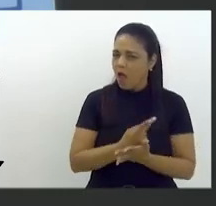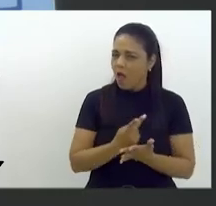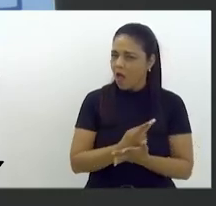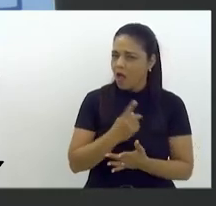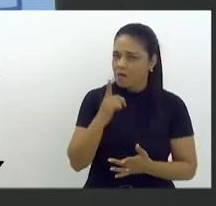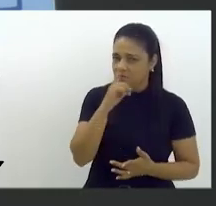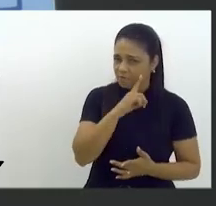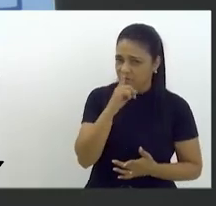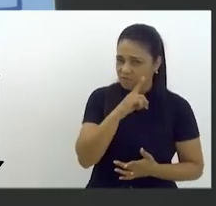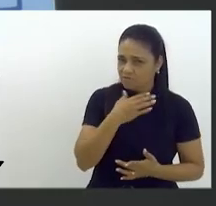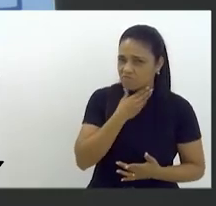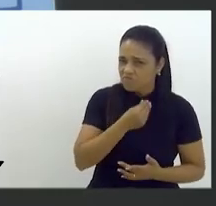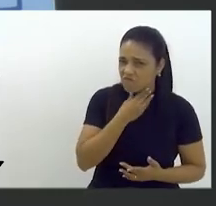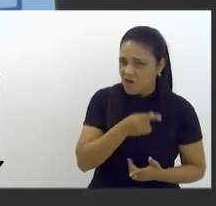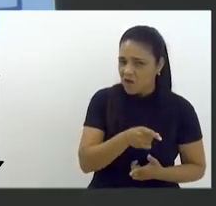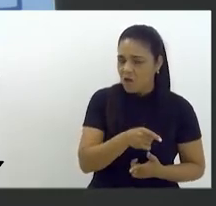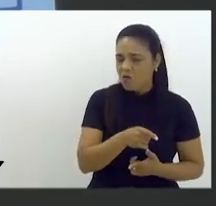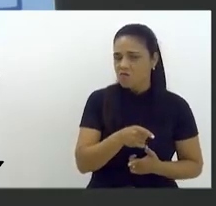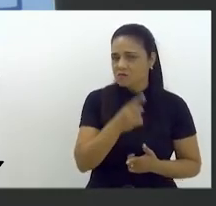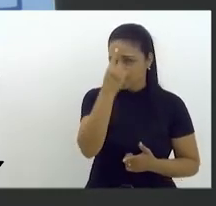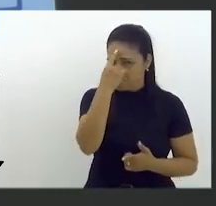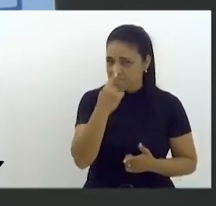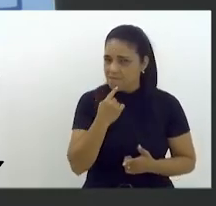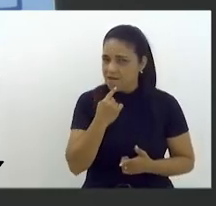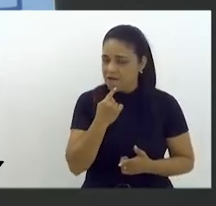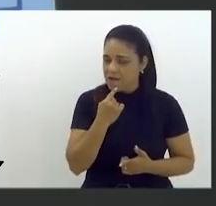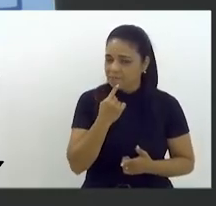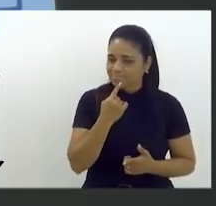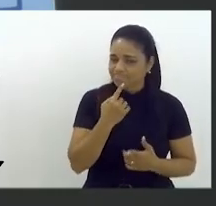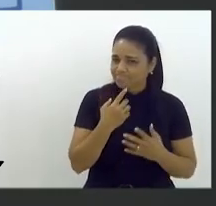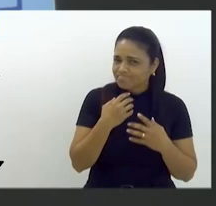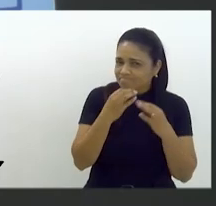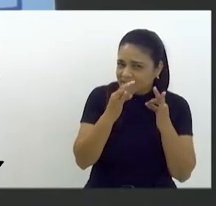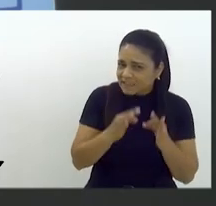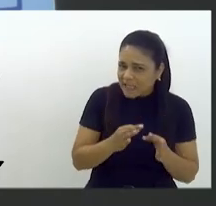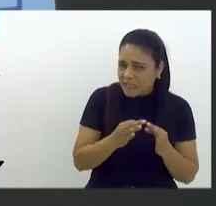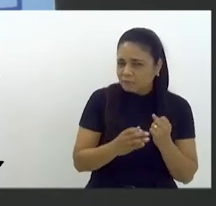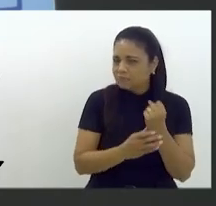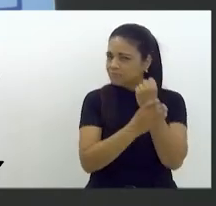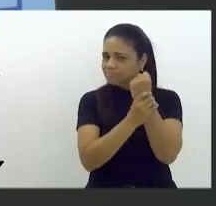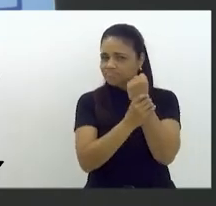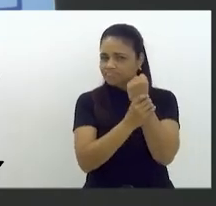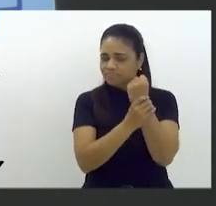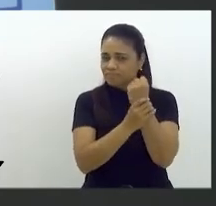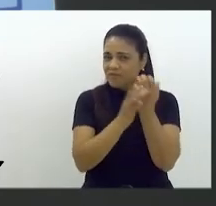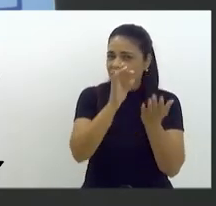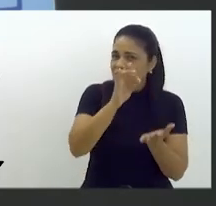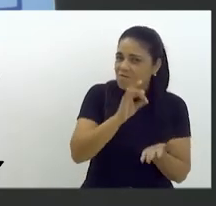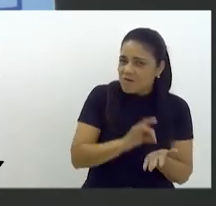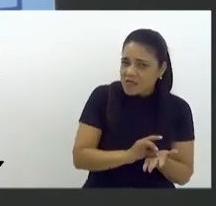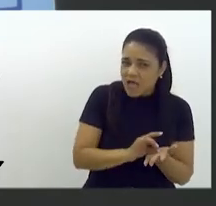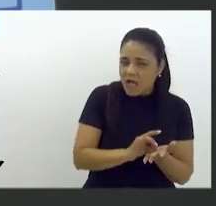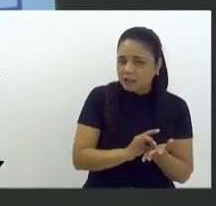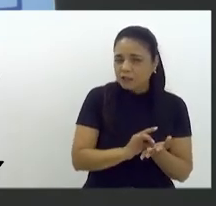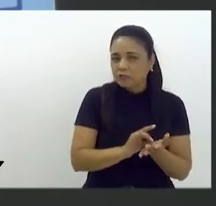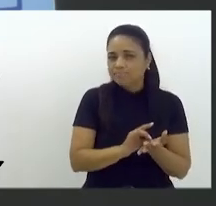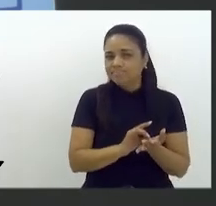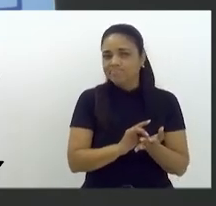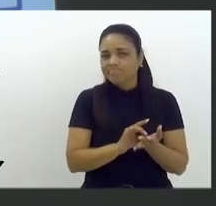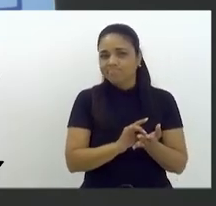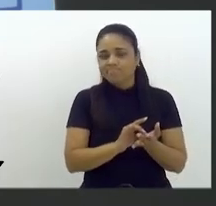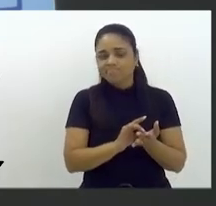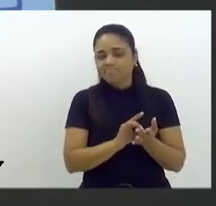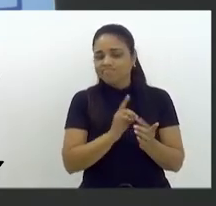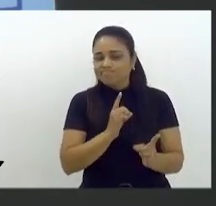pode garantir que ela é verdadeira Mas a gente não consegue dizer A falsificação ou a Fraude que foi